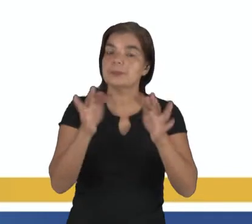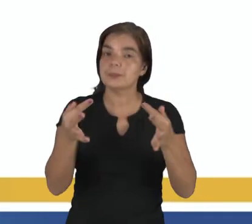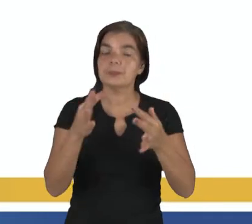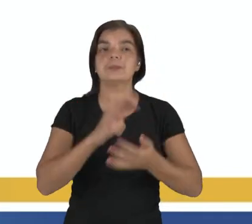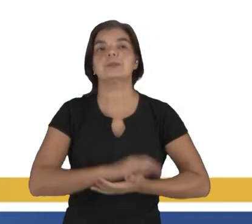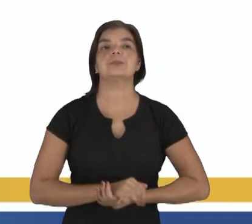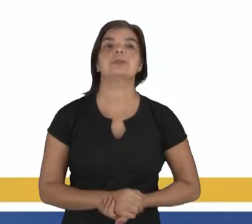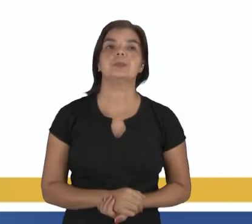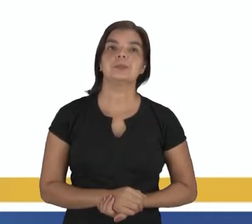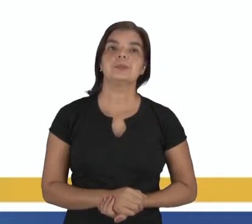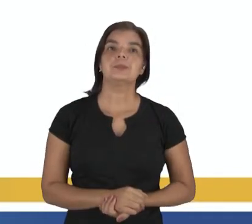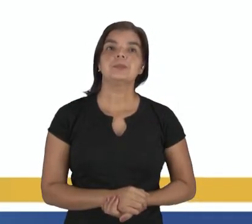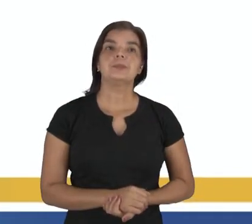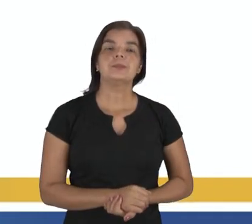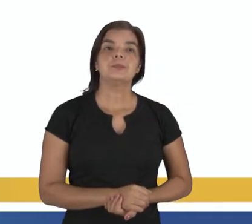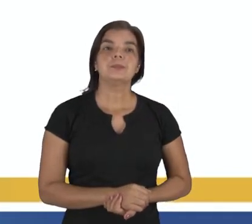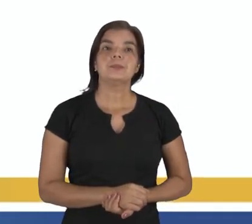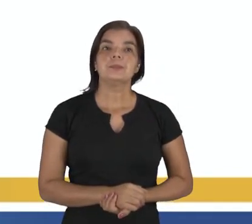simples.